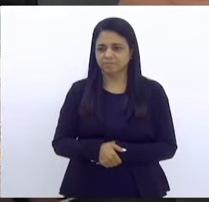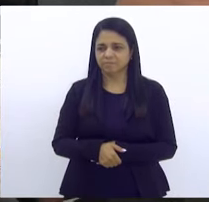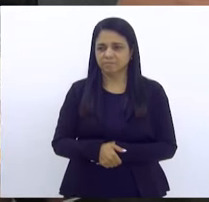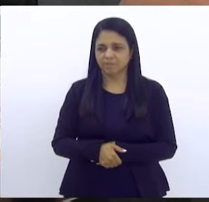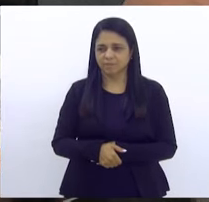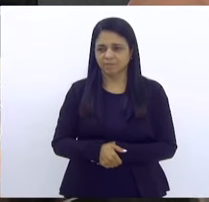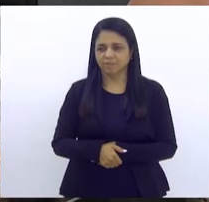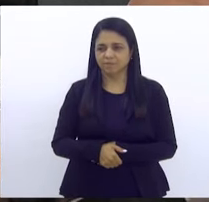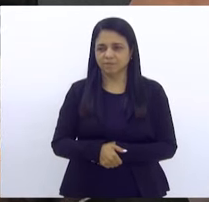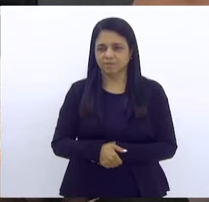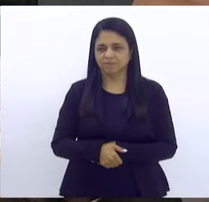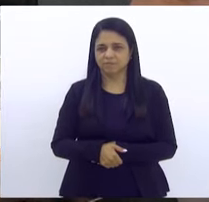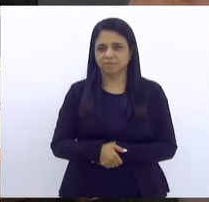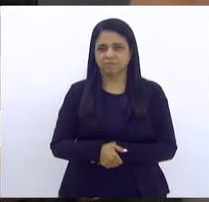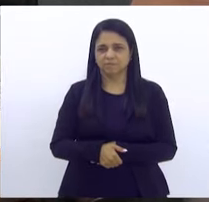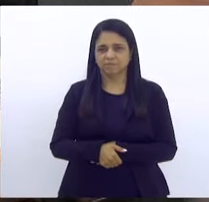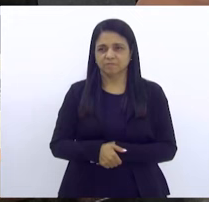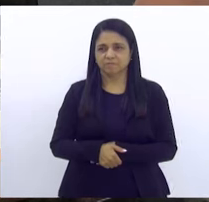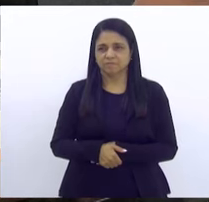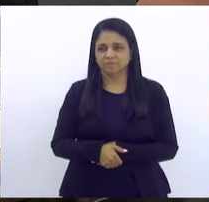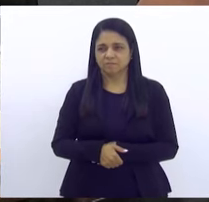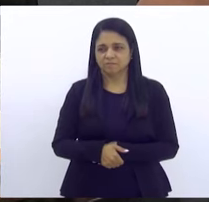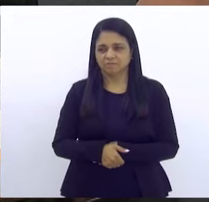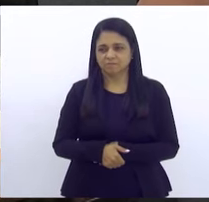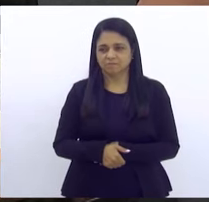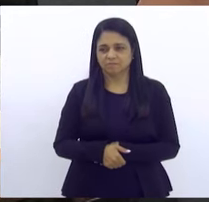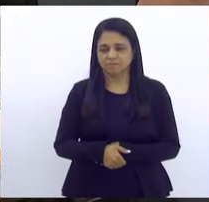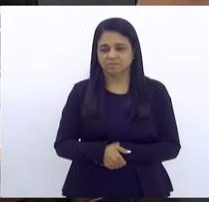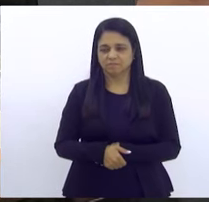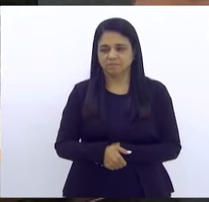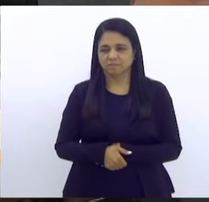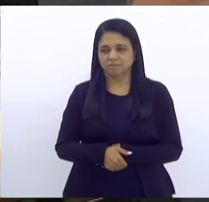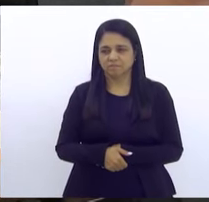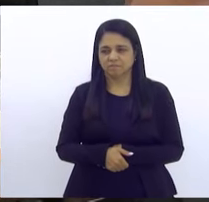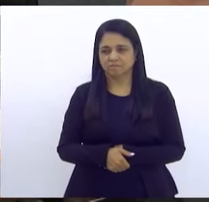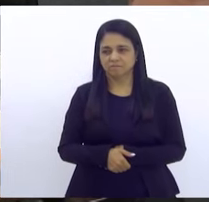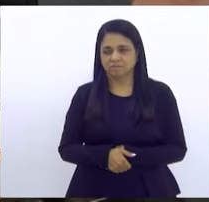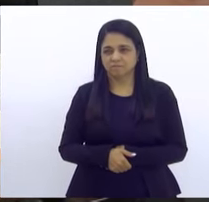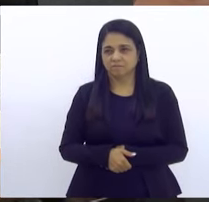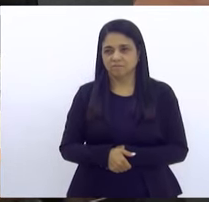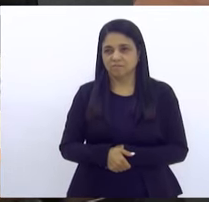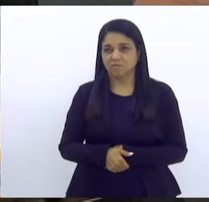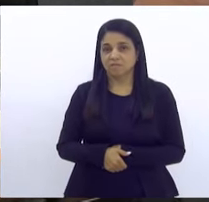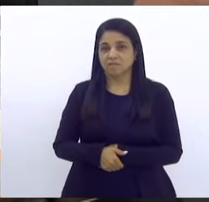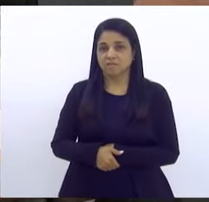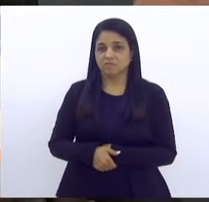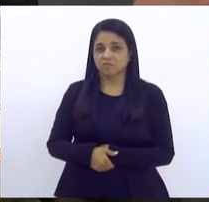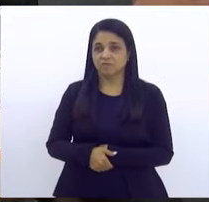Paulo.